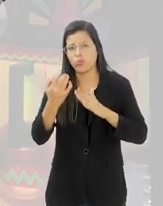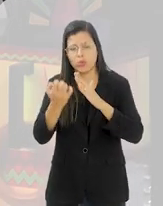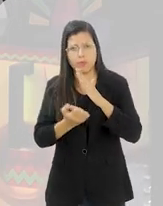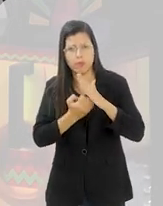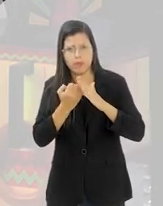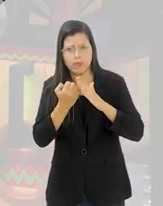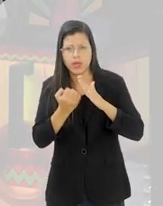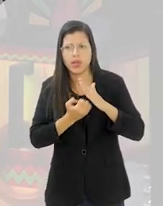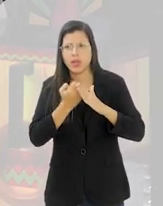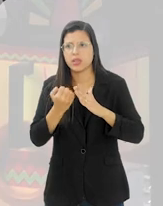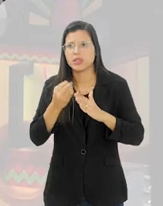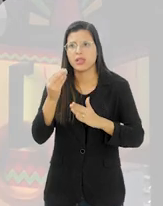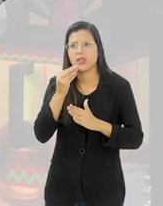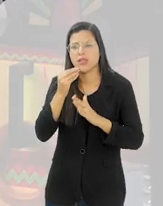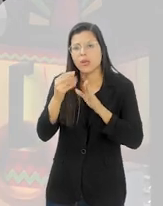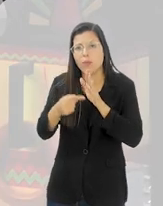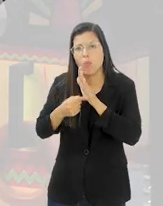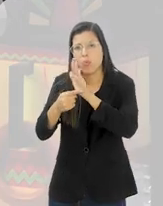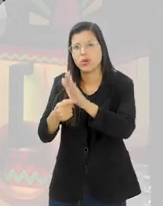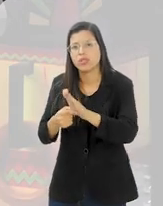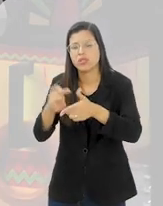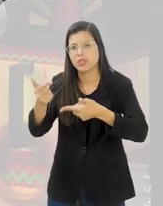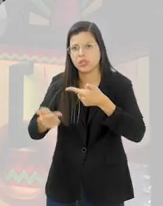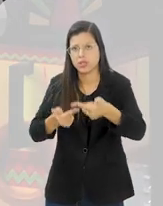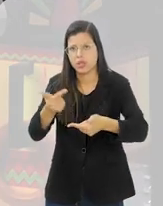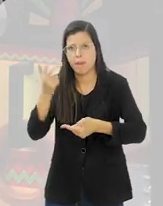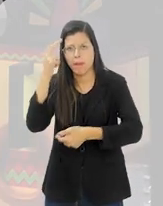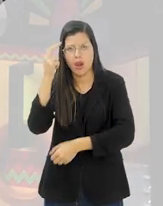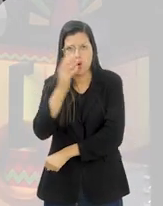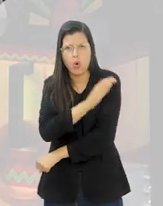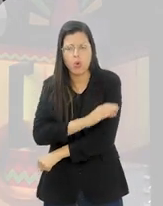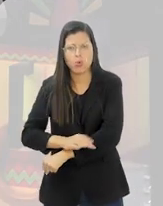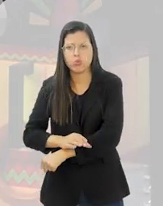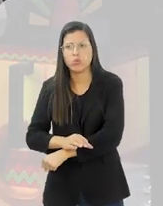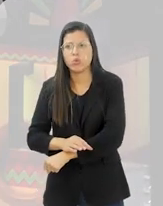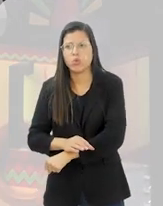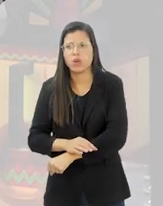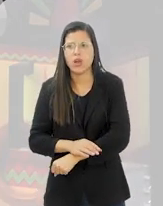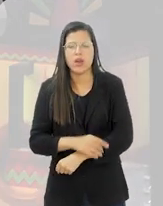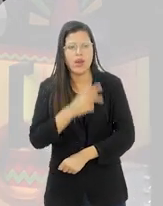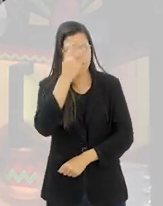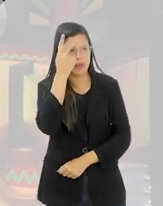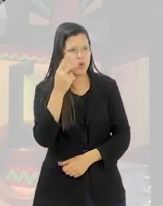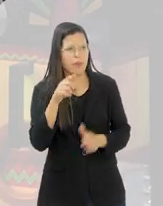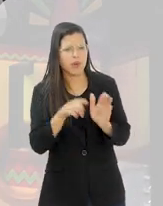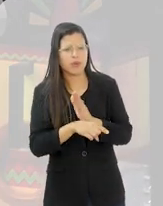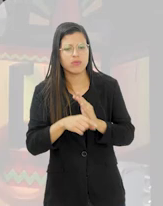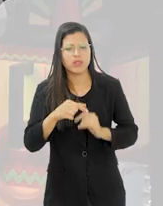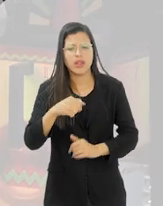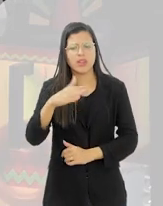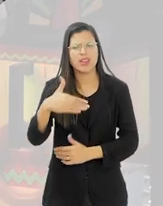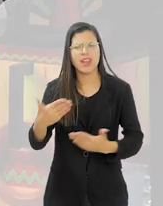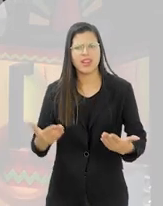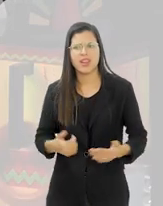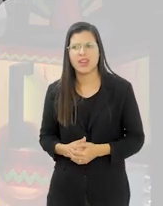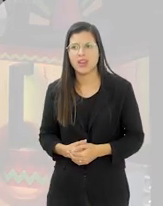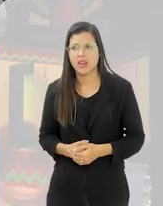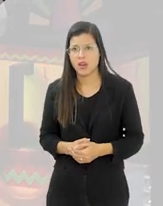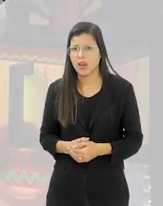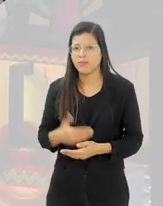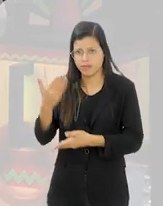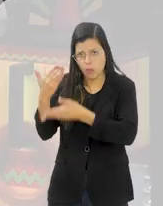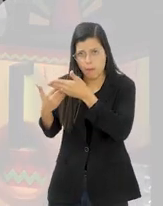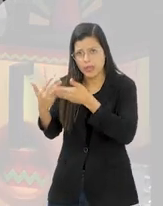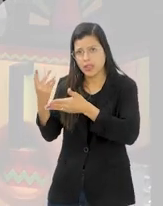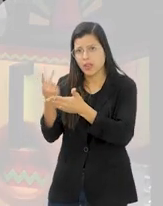você sabe muito bem isso, né? Como é que é? Você tenta mostrar que a gente trabalha com a cultura, em prol da cultura. Aí o cara, quem é esse?